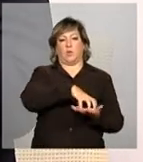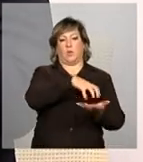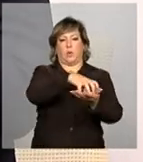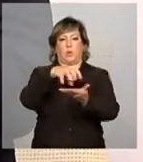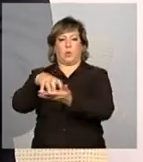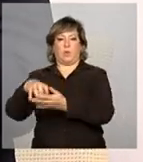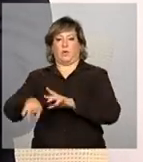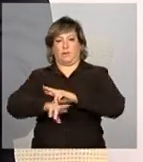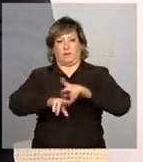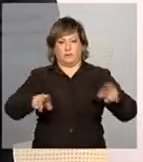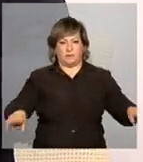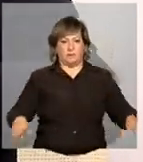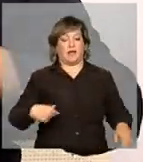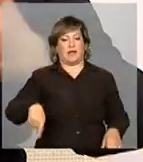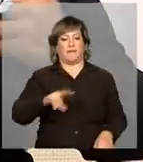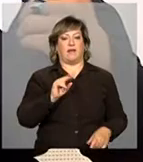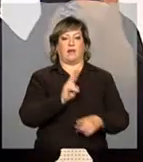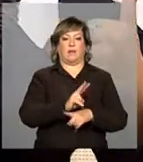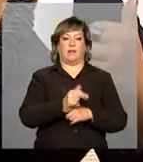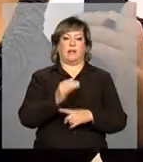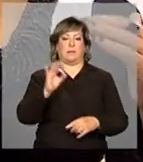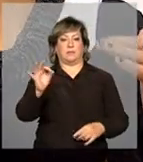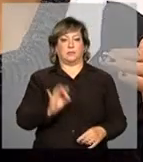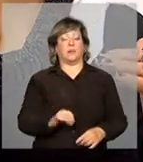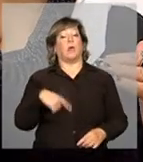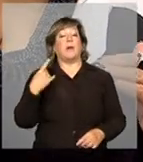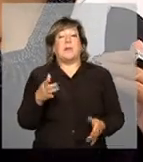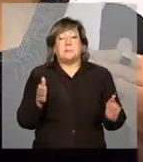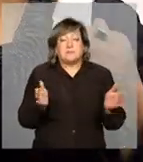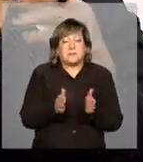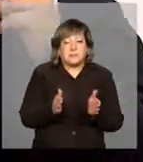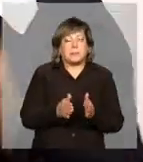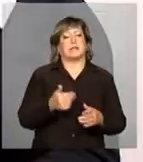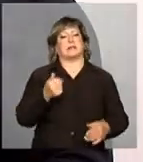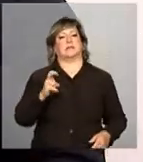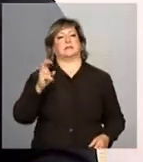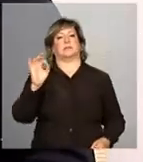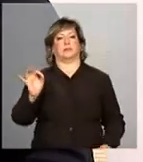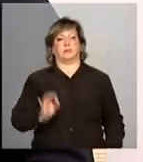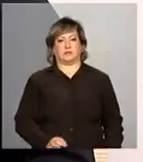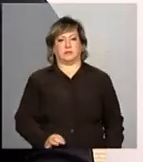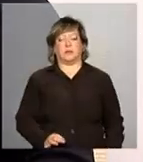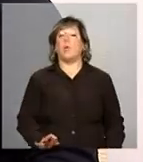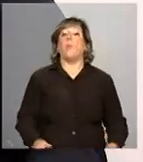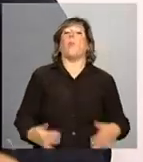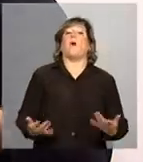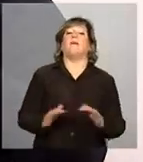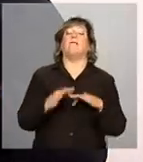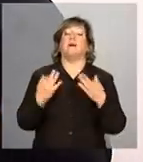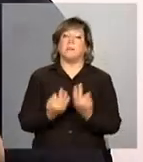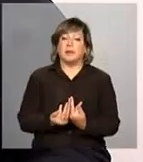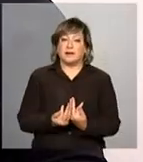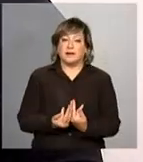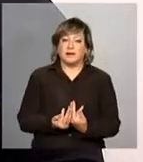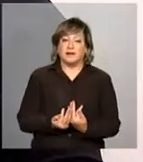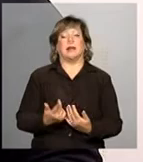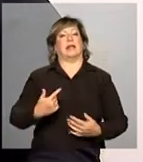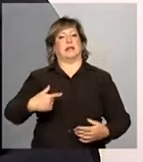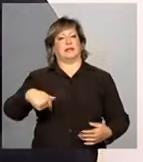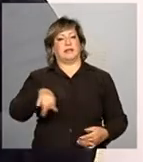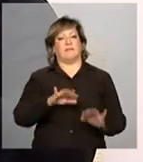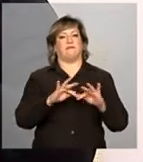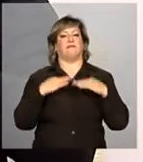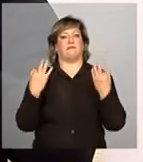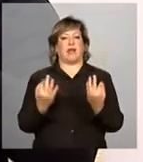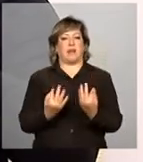porcento do acompanhamento familiar e os municípios de pequeno porte quinze por cento de quais famílias das famílias